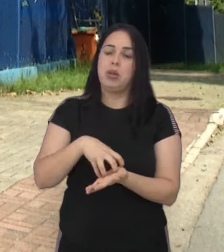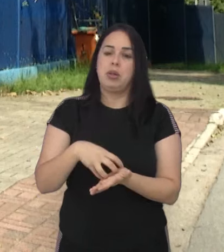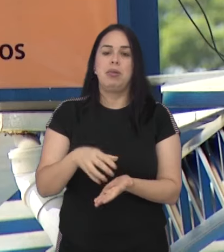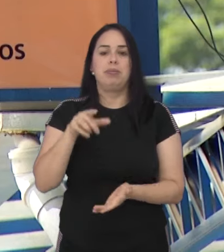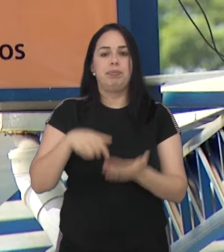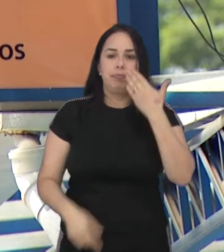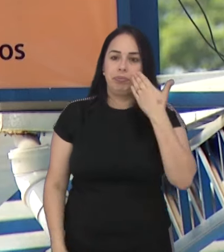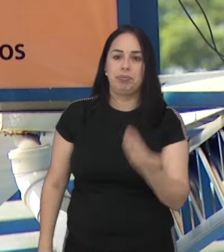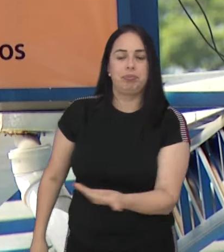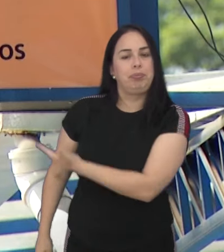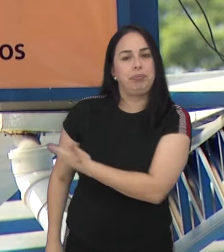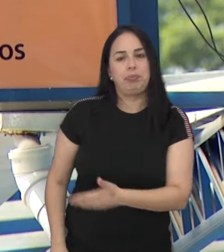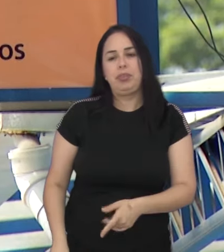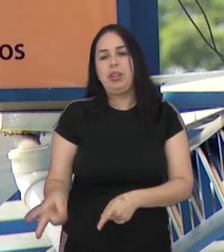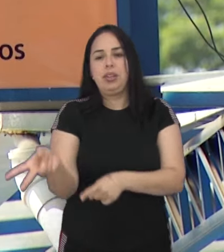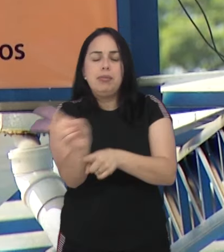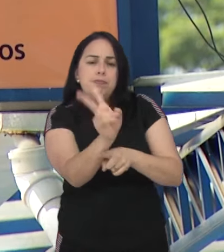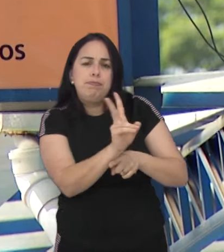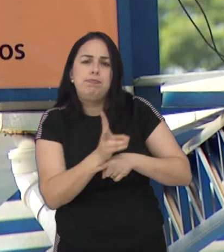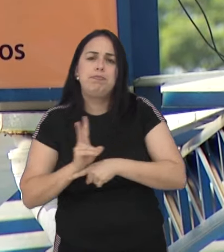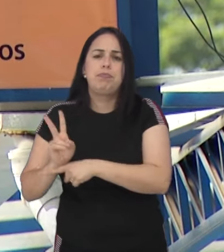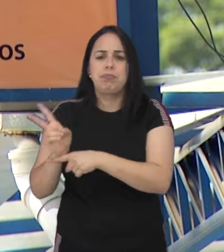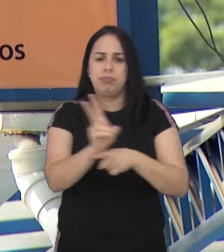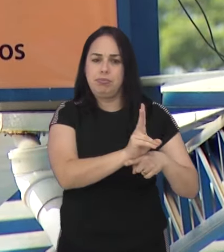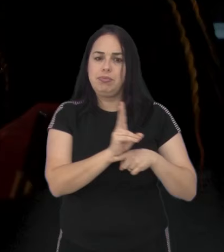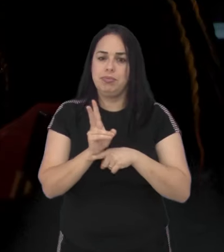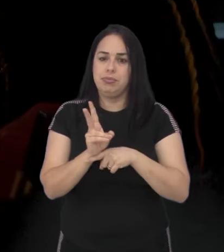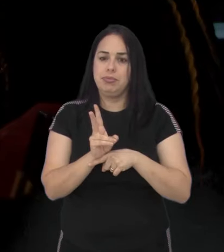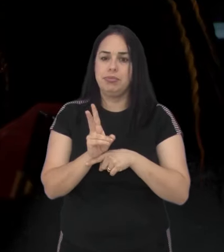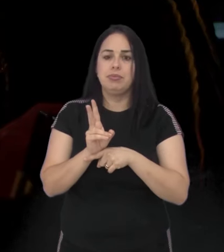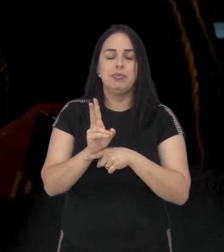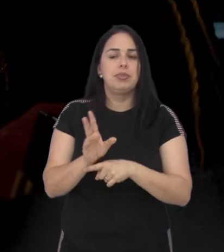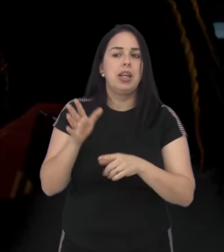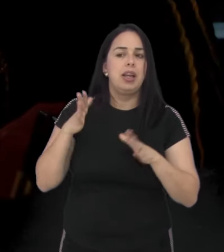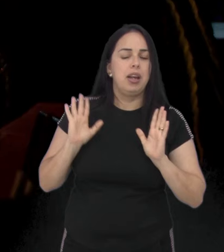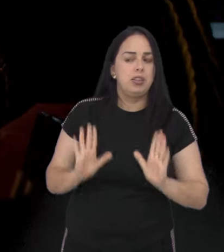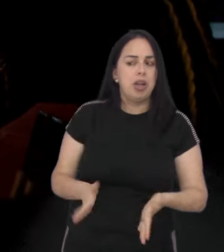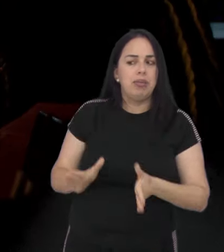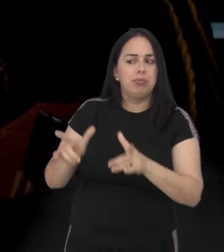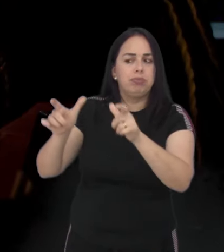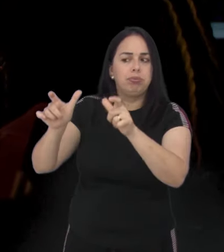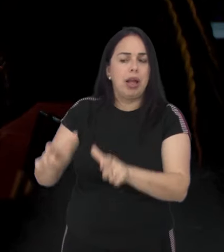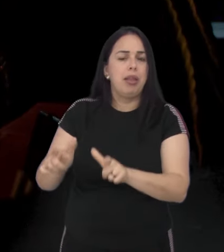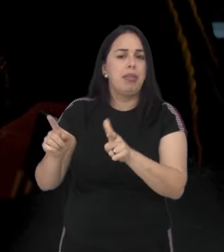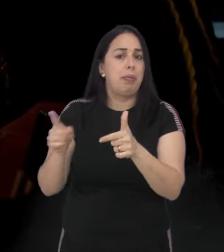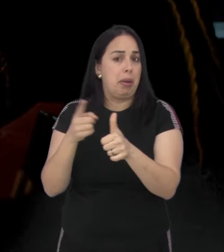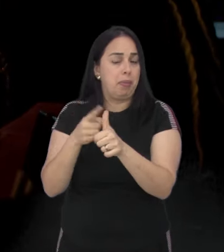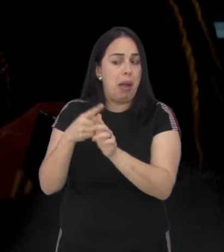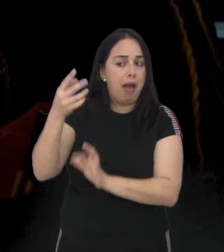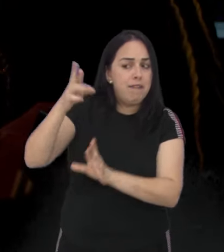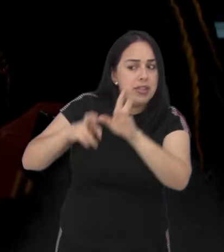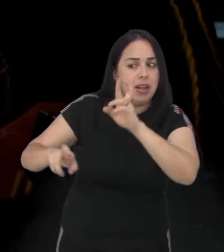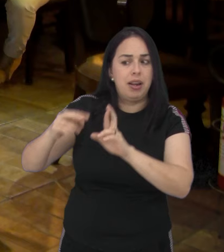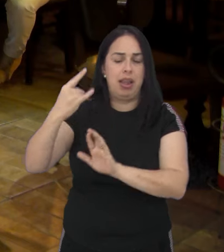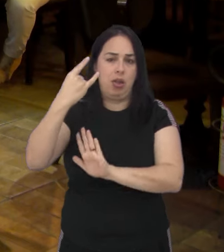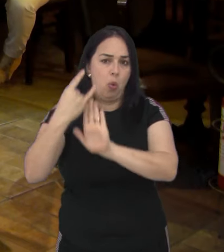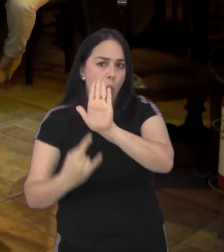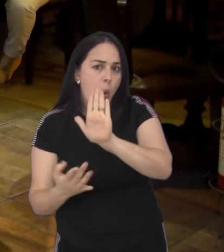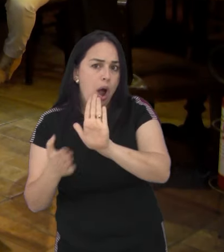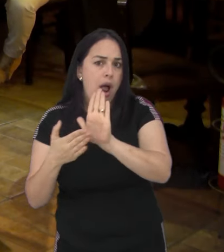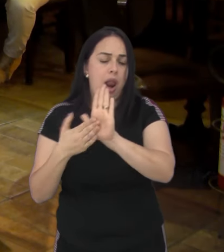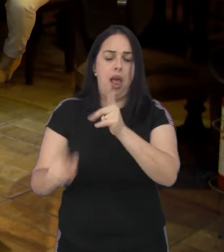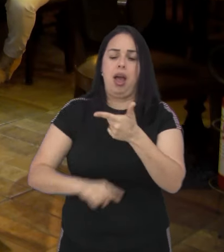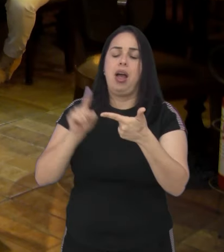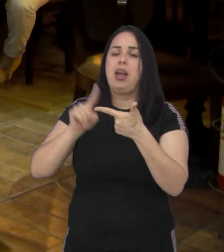José órgão responsável pela fiscalização entre os pontos casos está a documentação do Comércio o